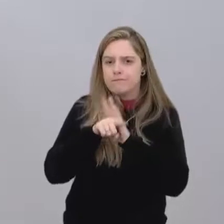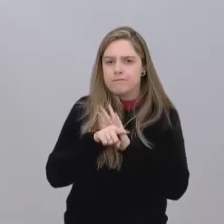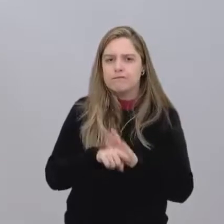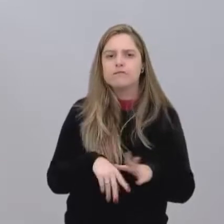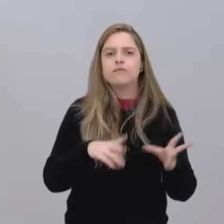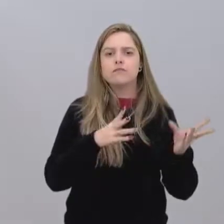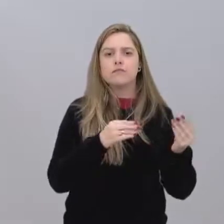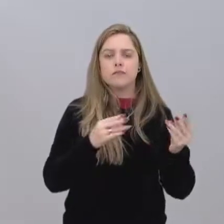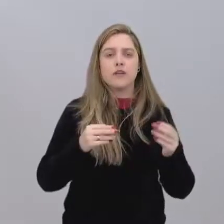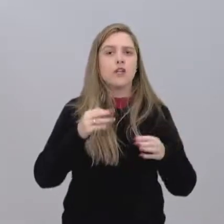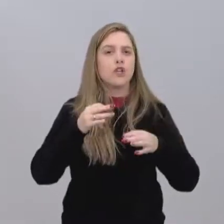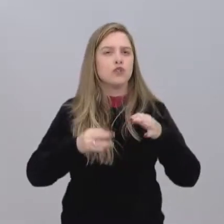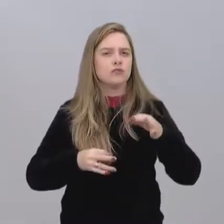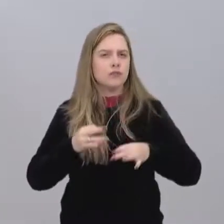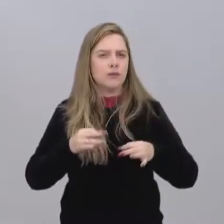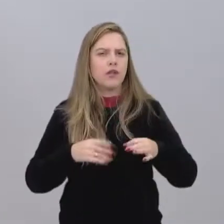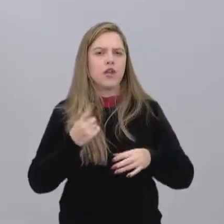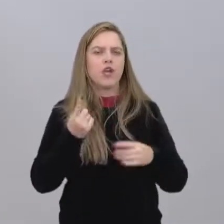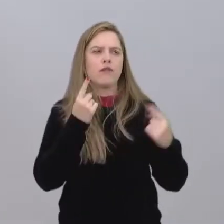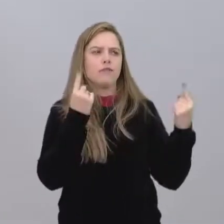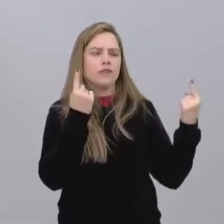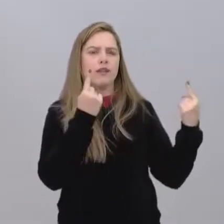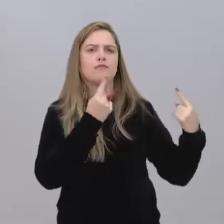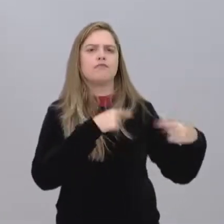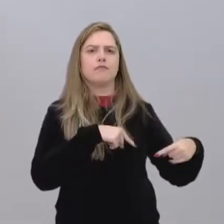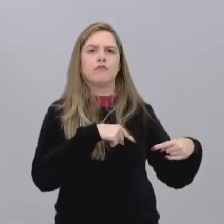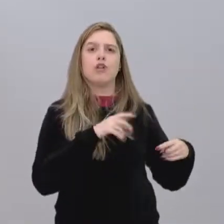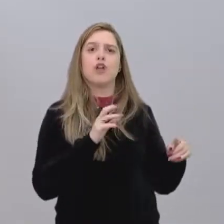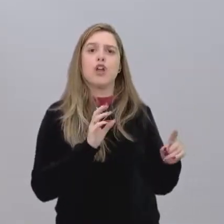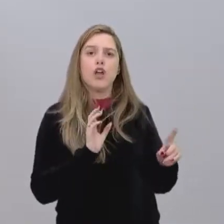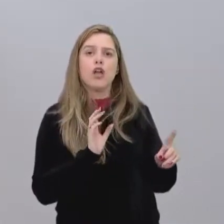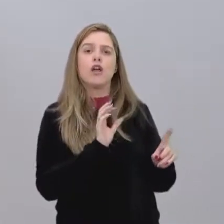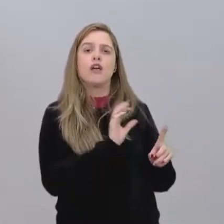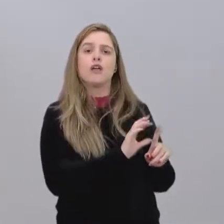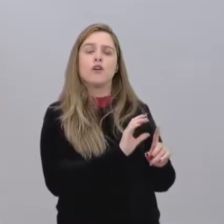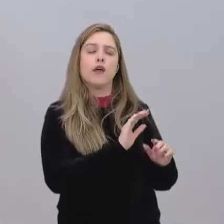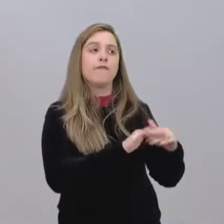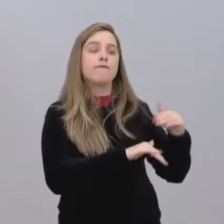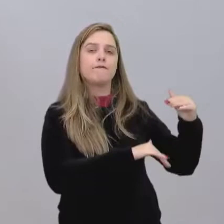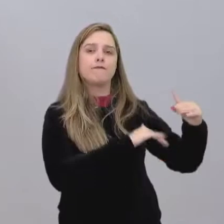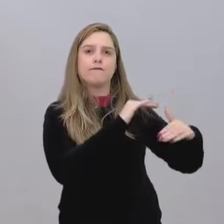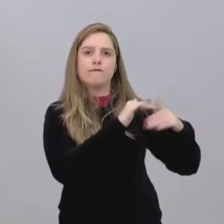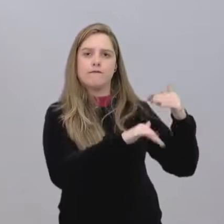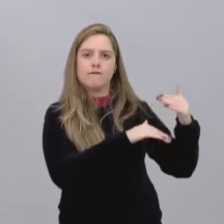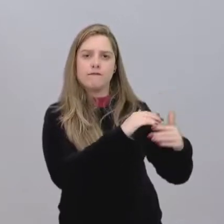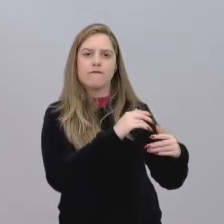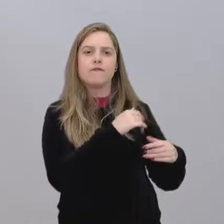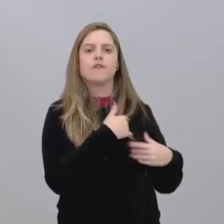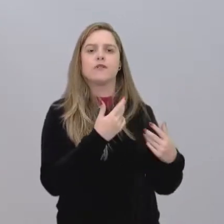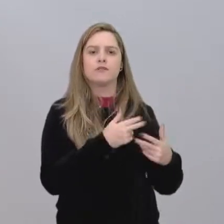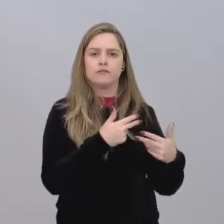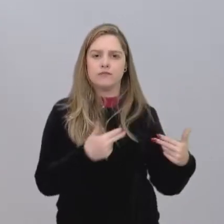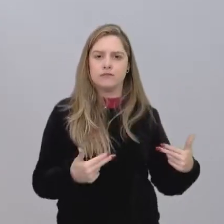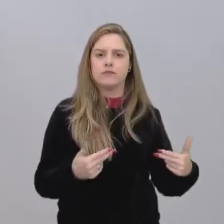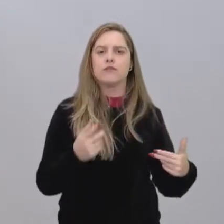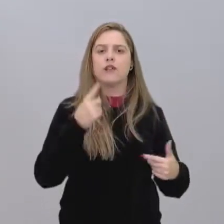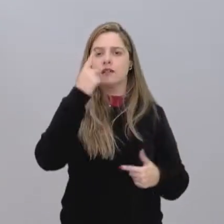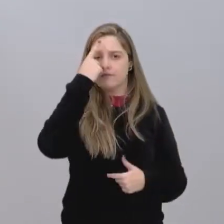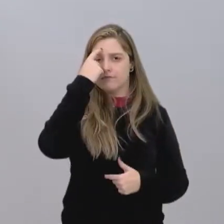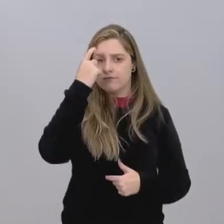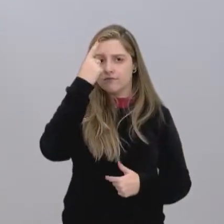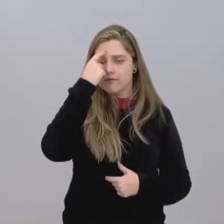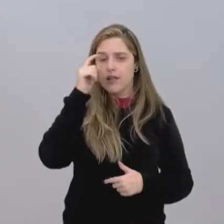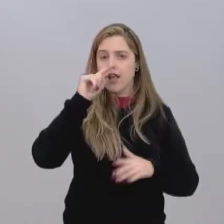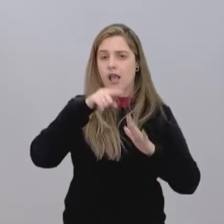e justamente o debate ele entra como uma forma aí de evolução e aprimoramento das ideias a partir